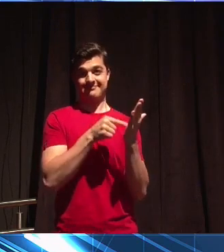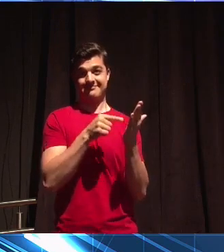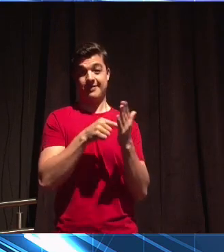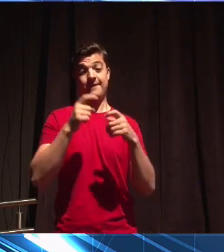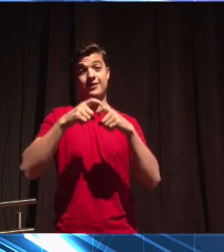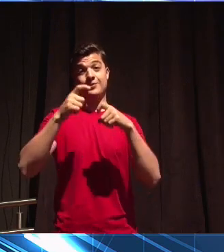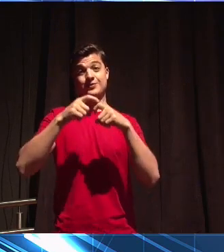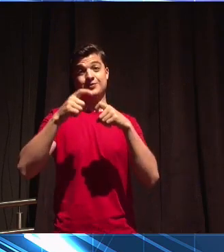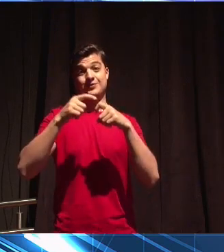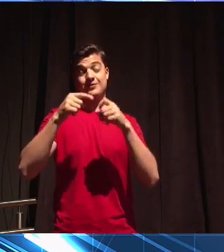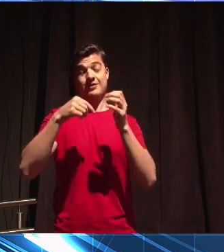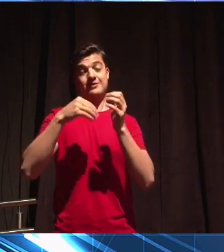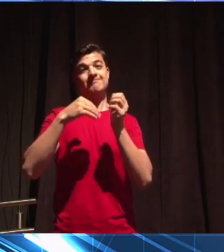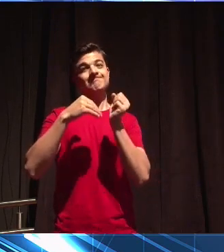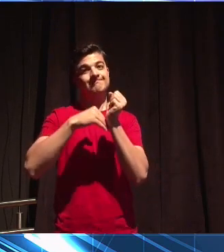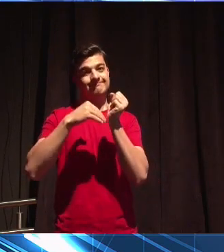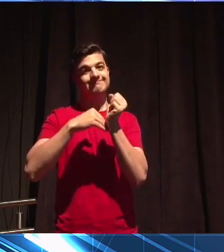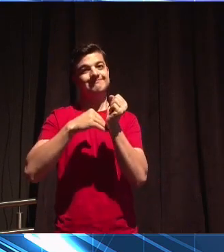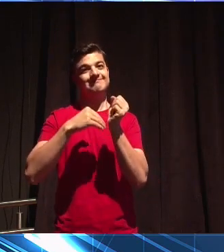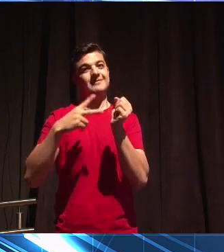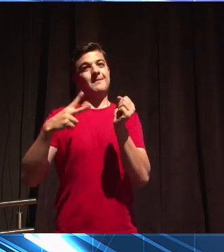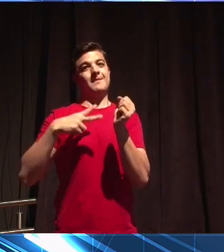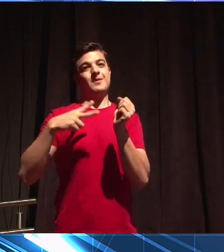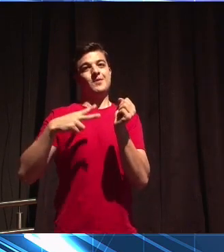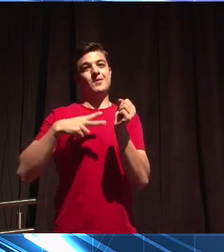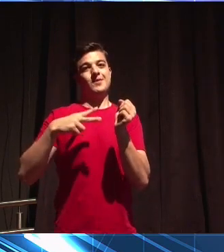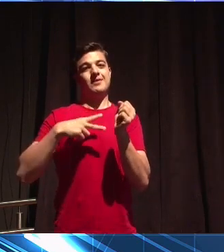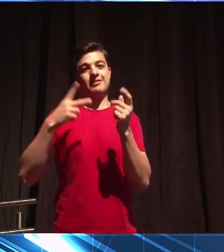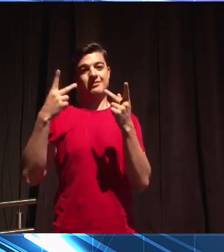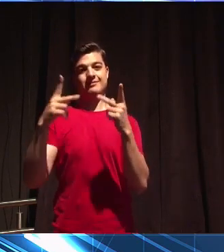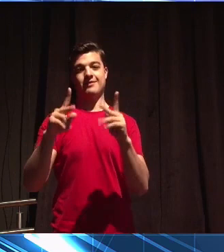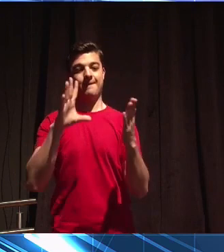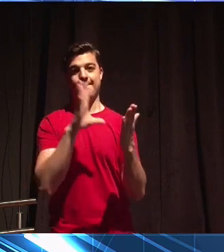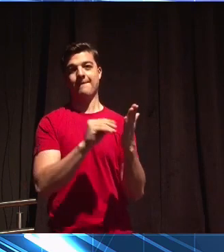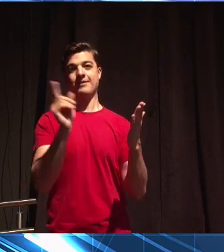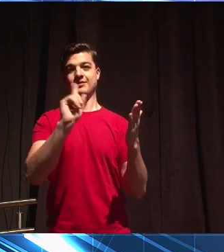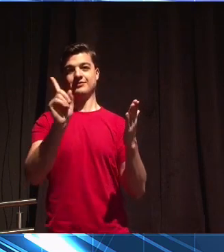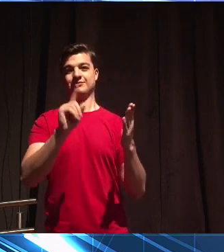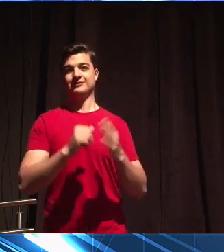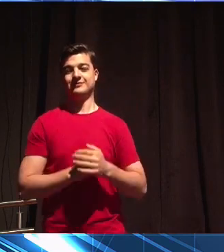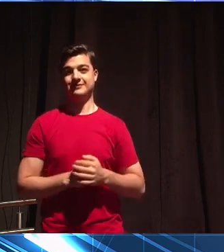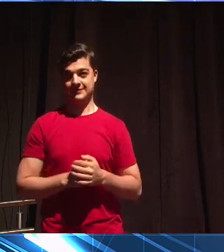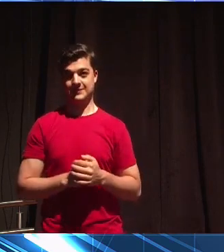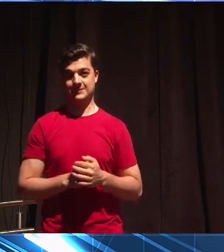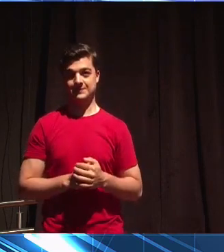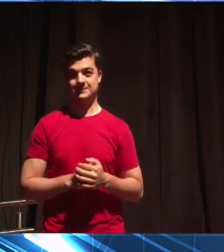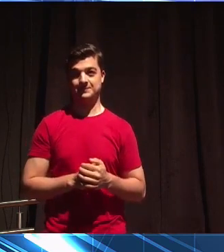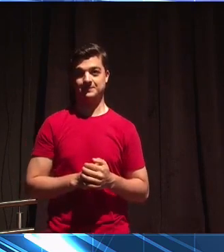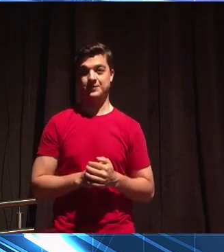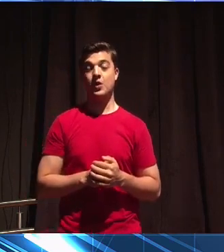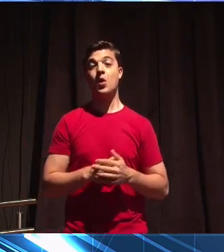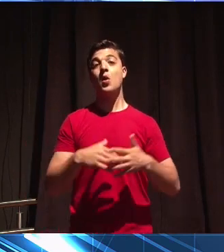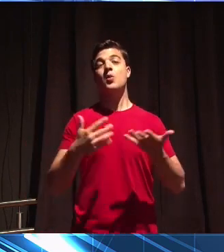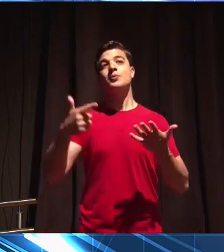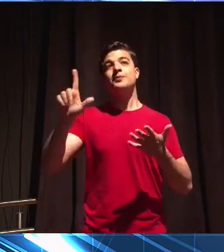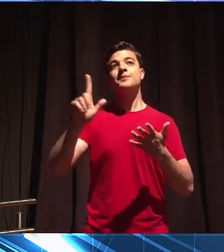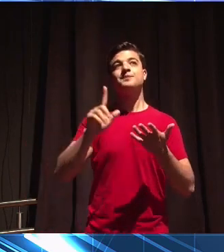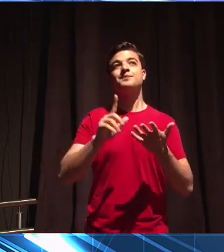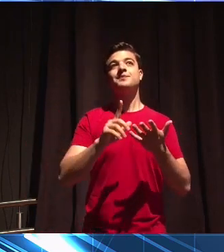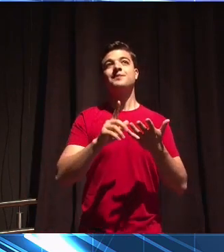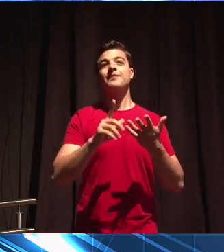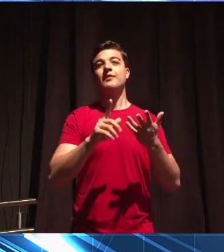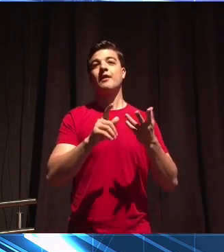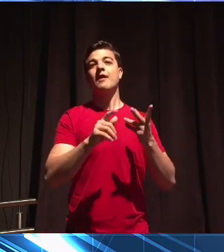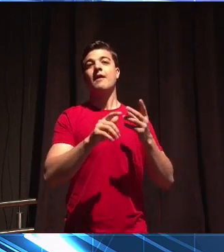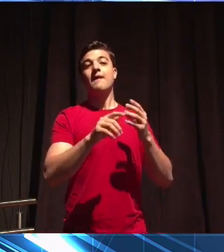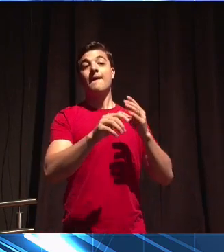dados médicos. Então, tenho outras bases e, se fosse, por exemplo, uma questão para receber uma propaganda, precisaria ali do meu consentimento, porque